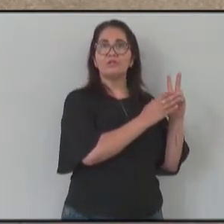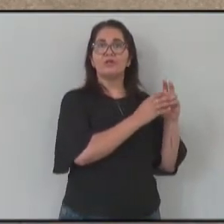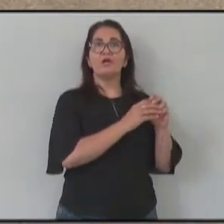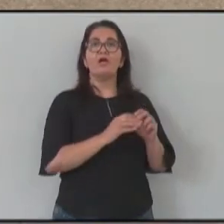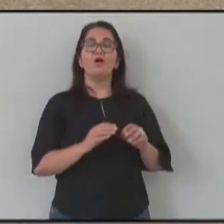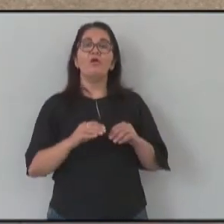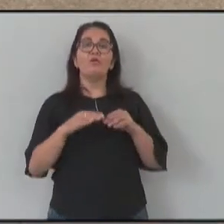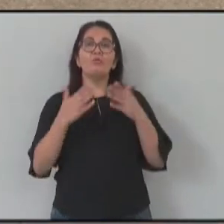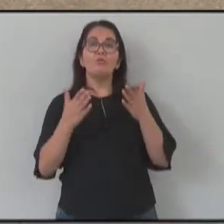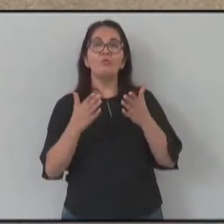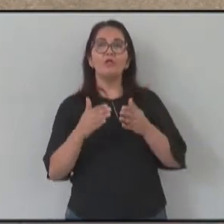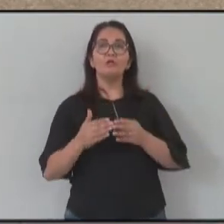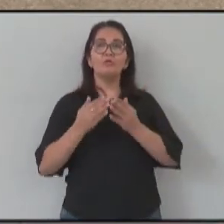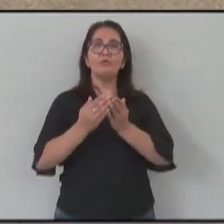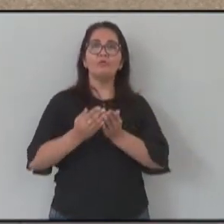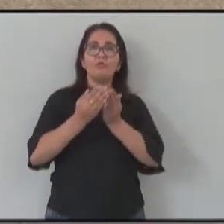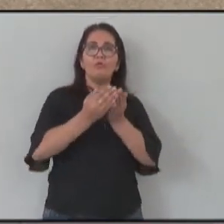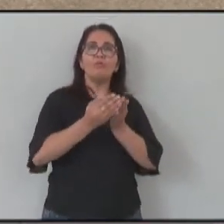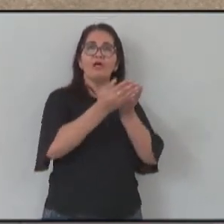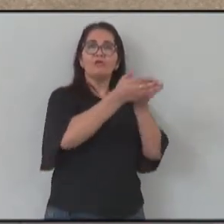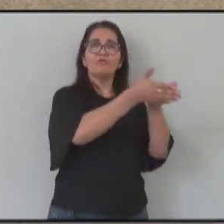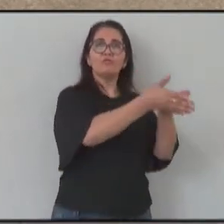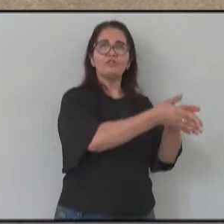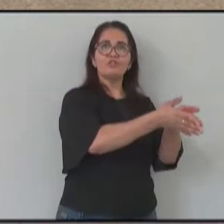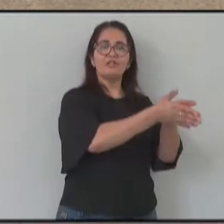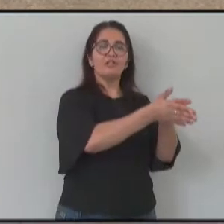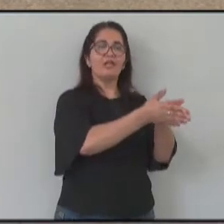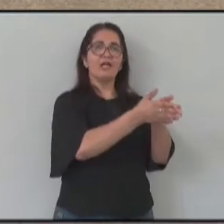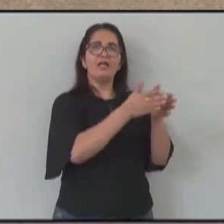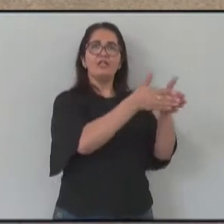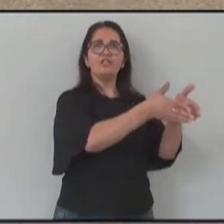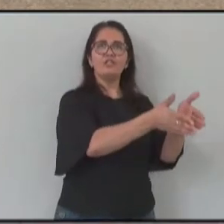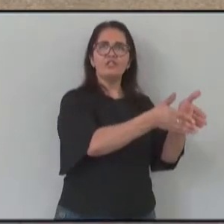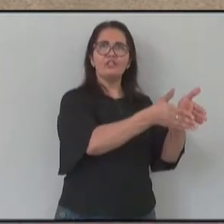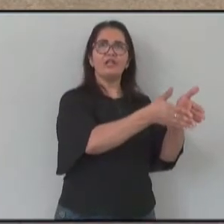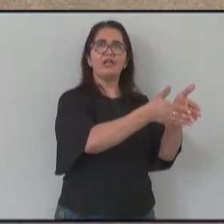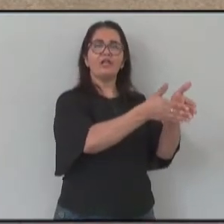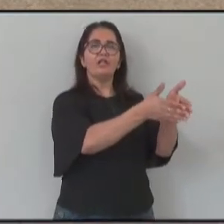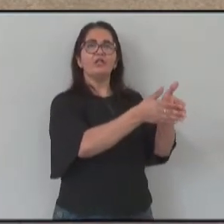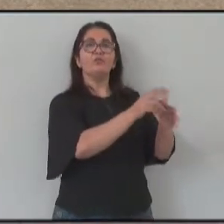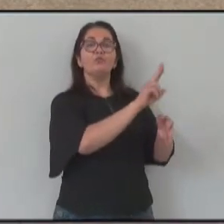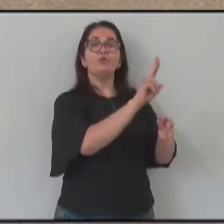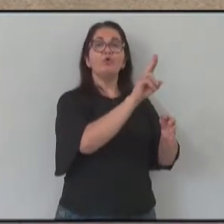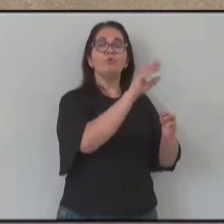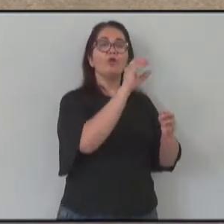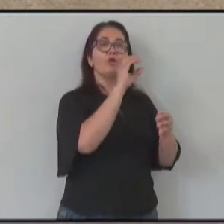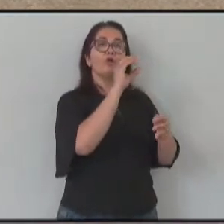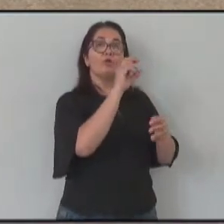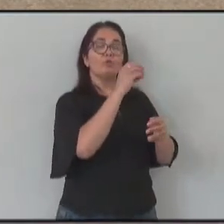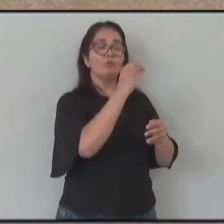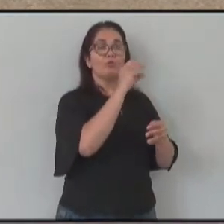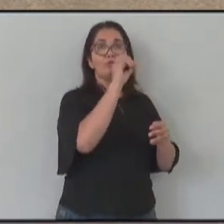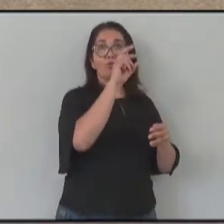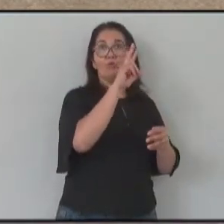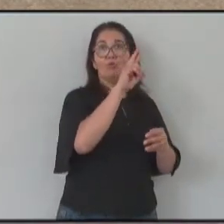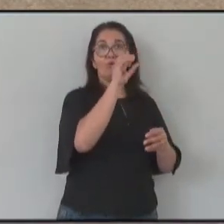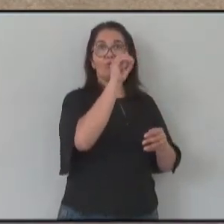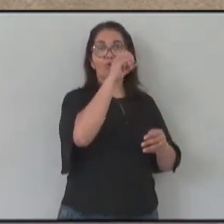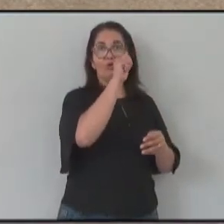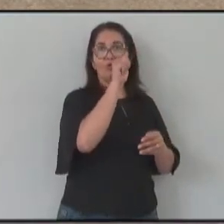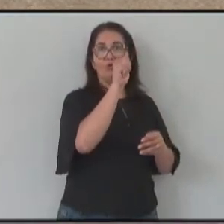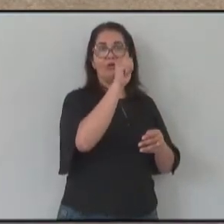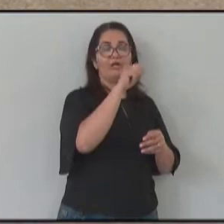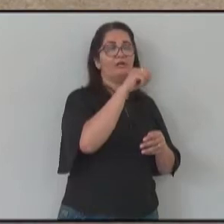Vermelha, conhecida hoje como Coroa Vermelha, e encontra com os nativos, foi uma relação de